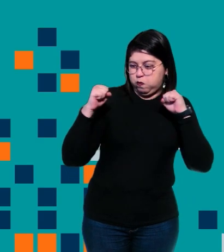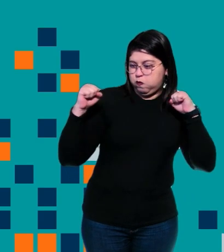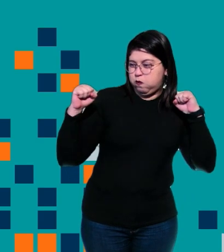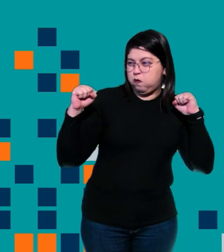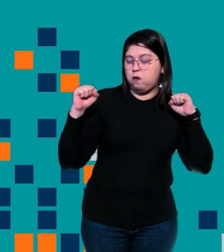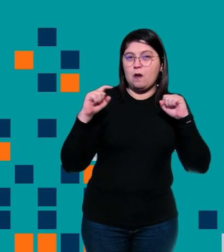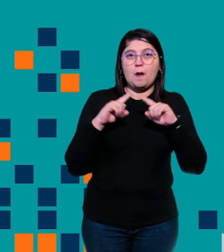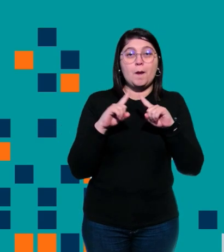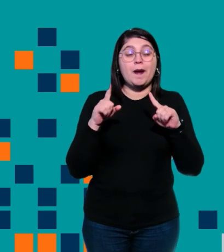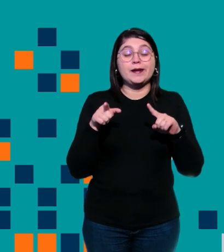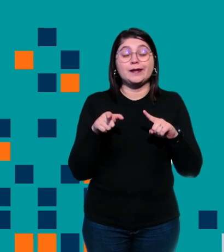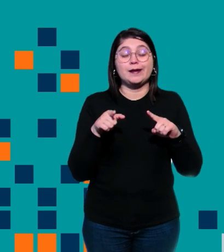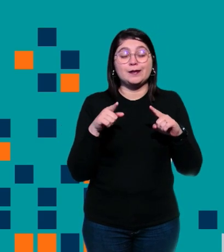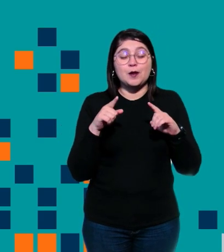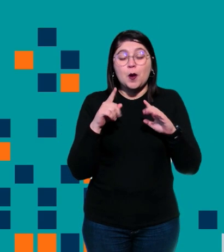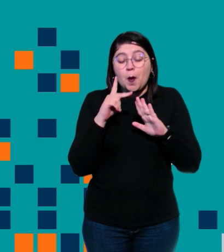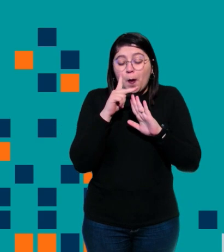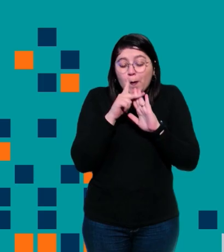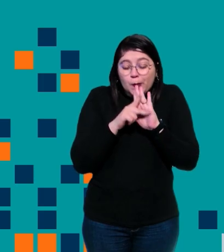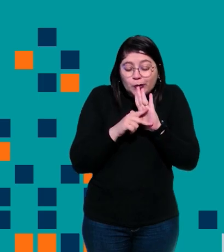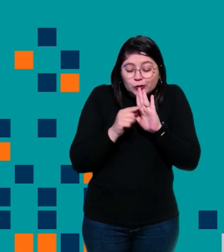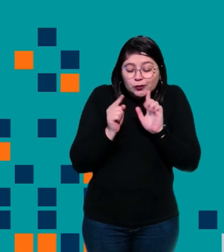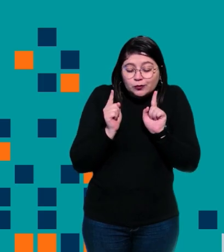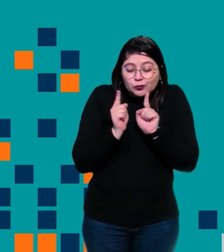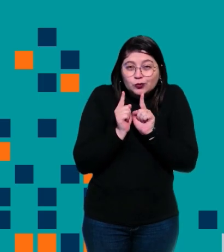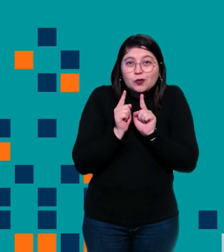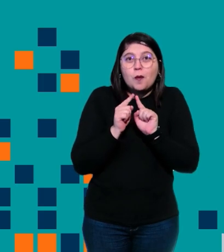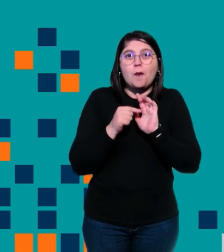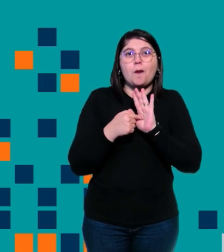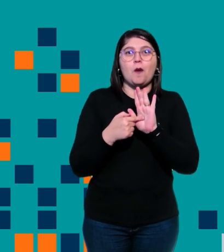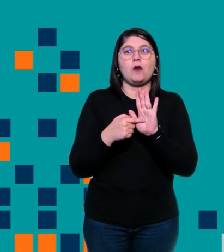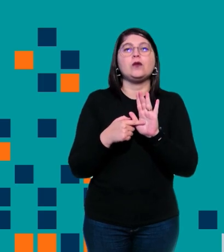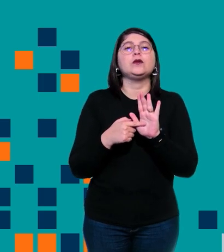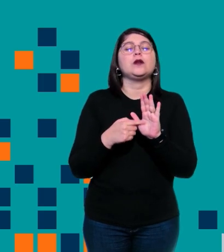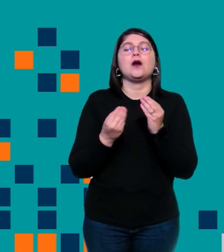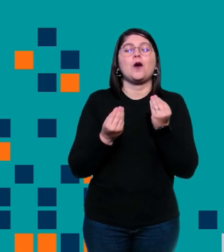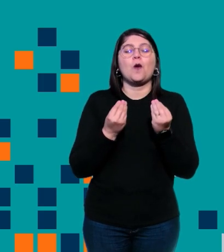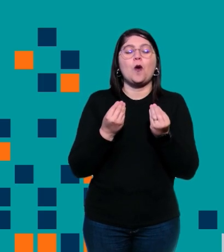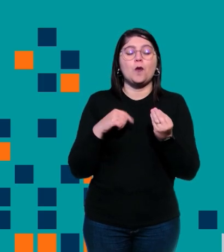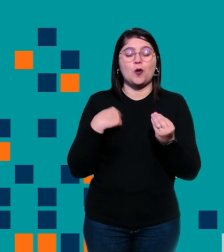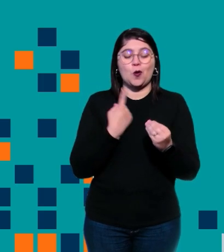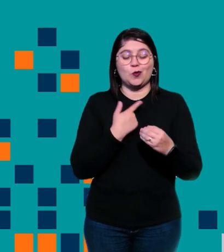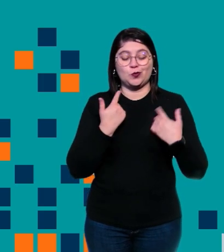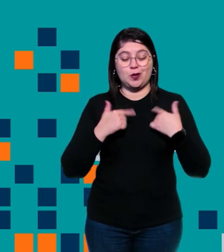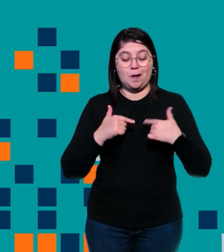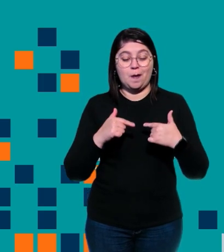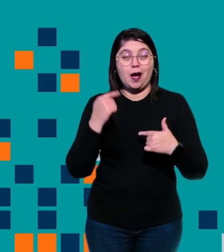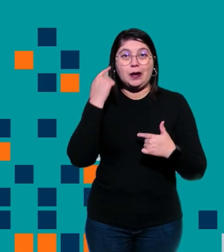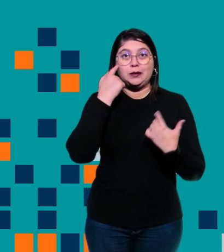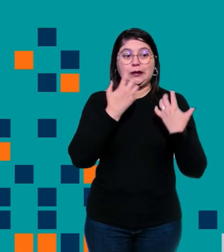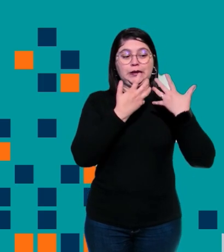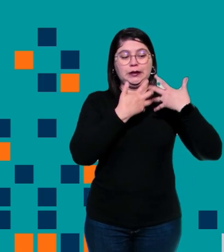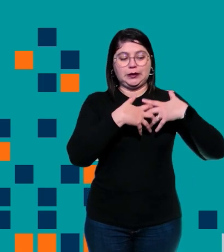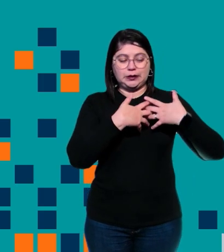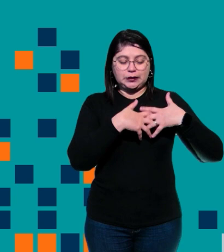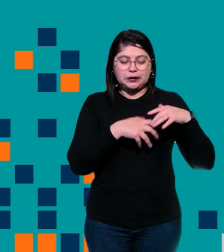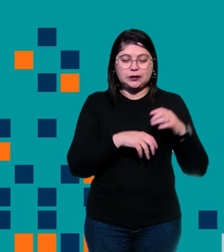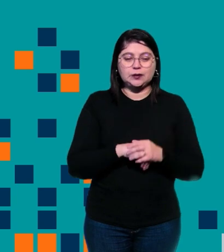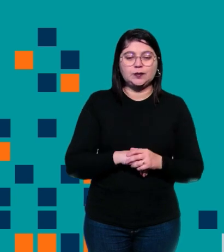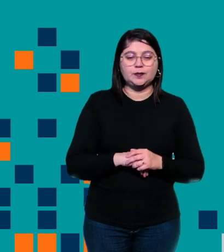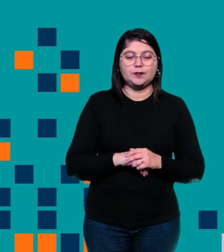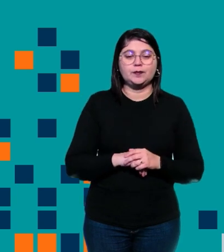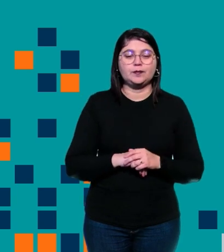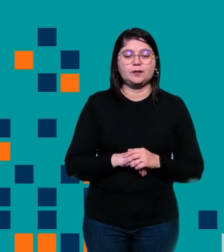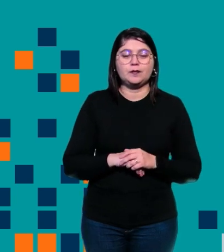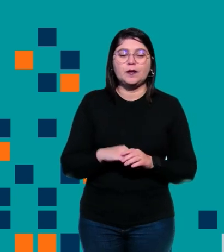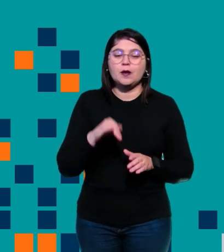verdade, esse projetinho ele mostra tudo que a gente pensa no nosso trabalho, né? De alguma forma. Então, ele tem 2 vigas que